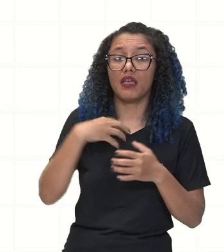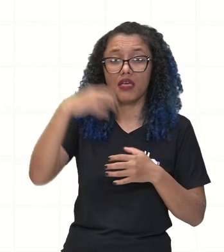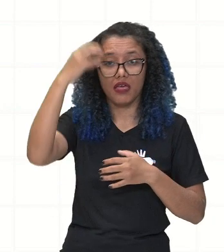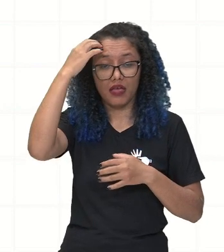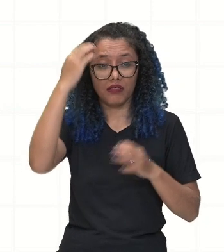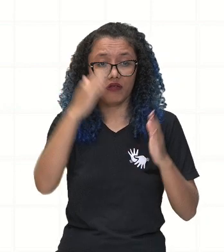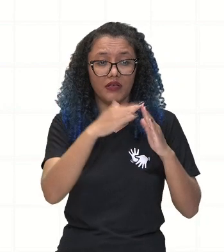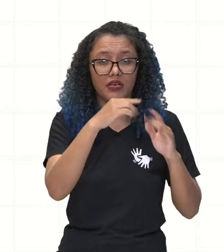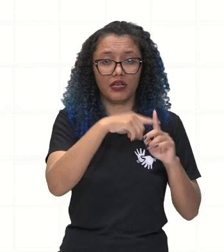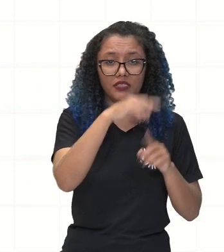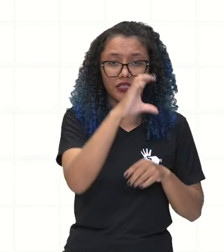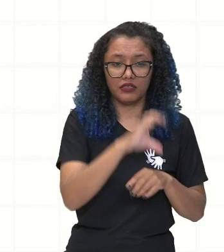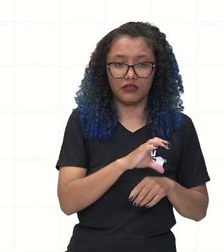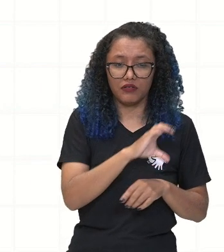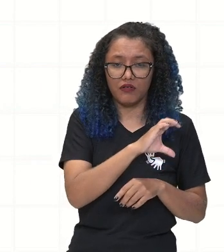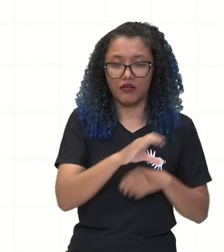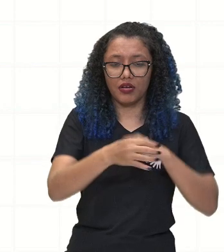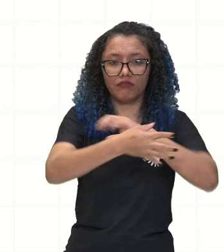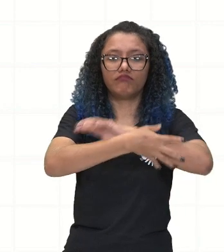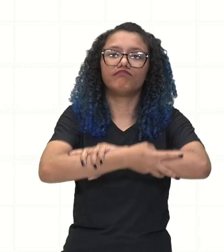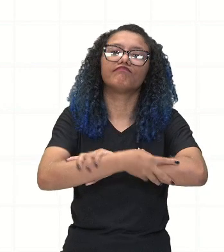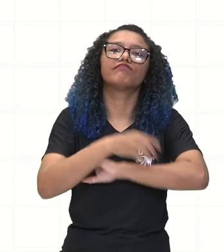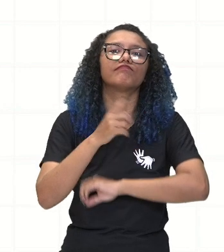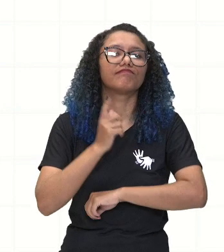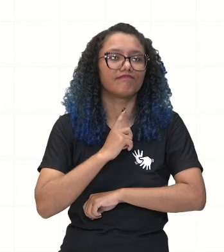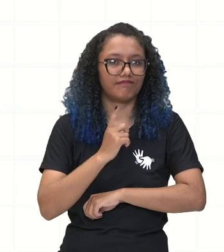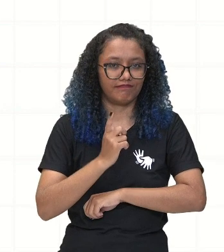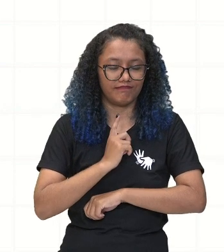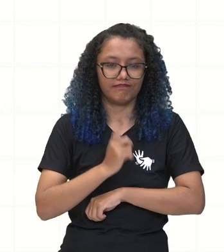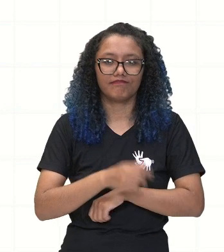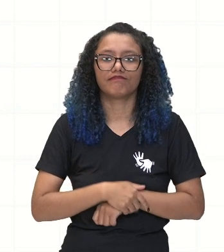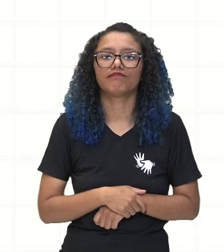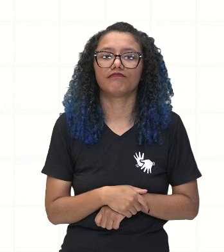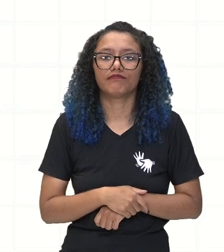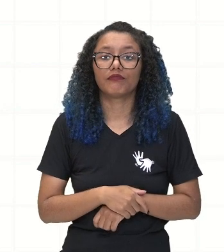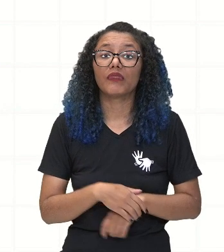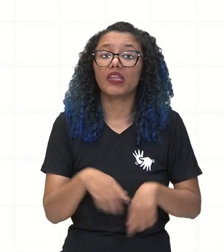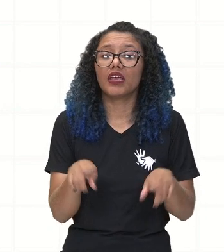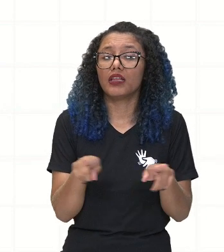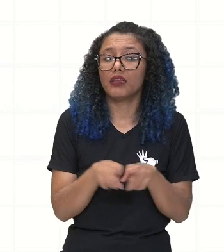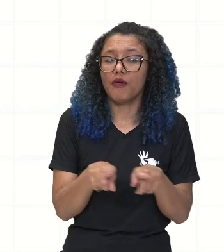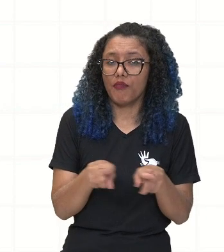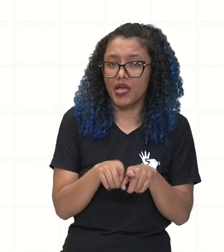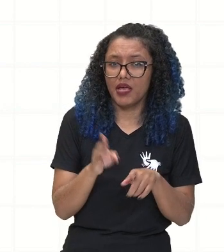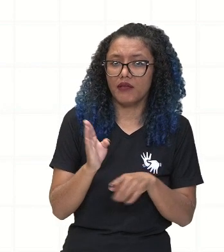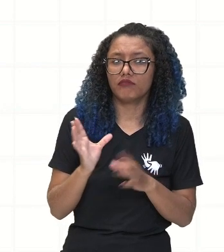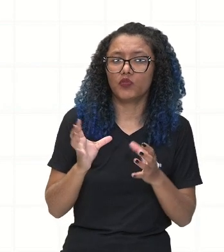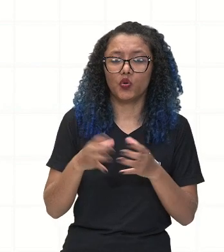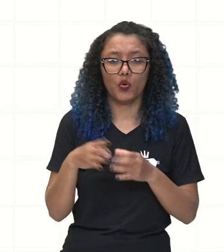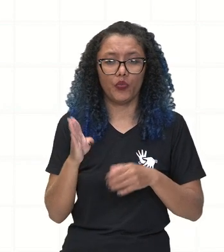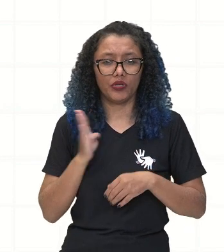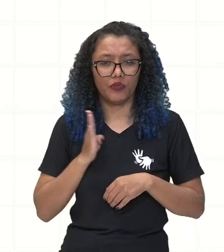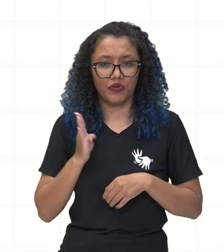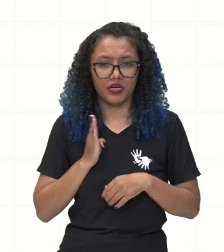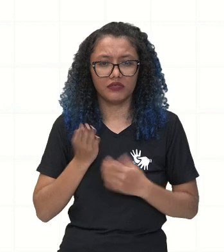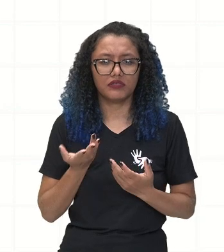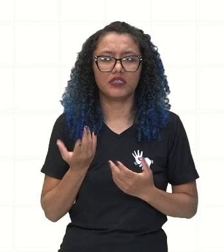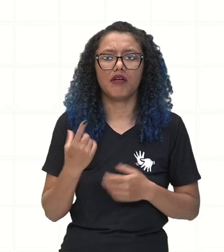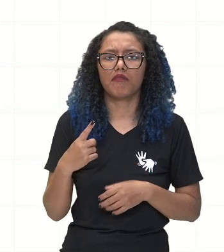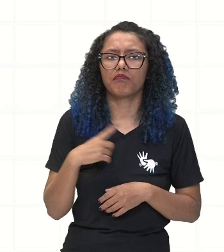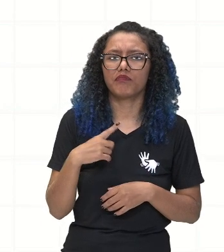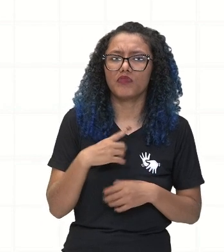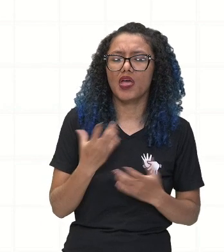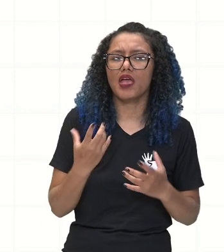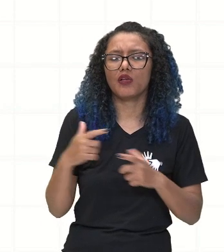Católica. A burguesia vai surgir com a posse de bens materiais, além de terras, né? Além